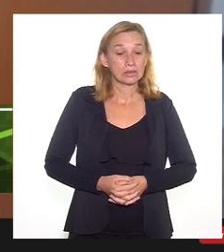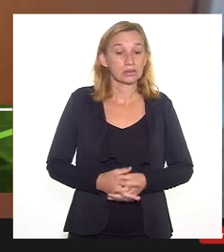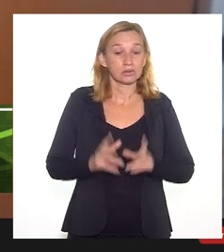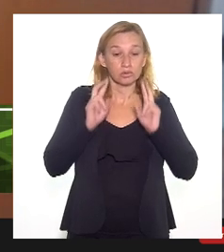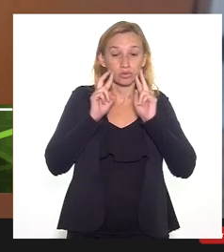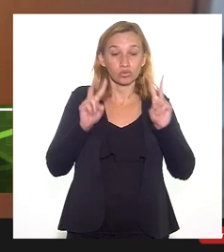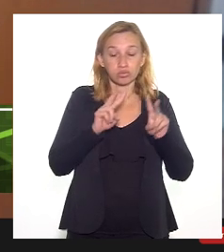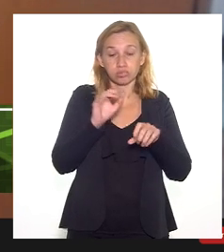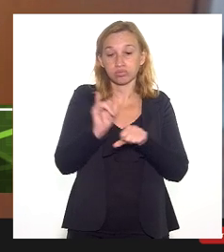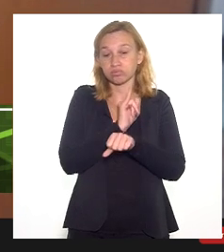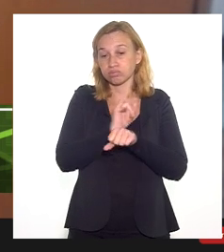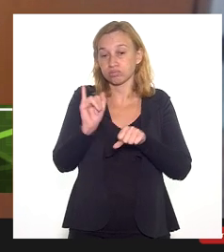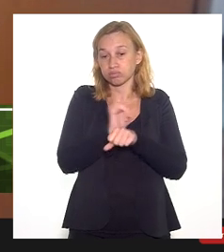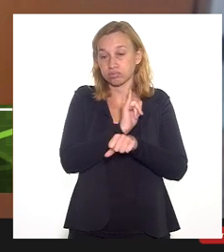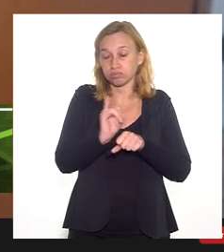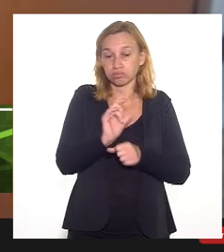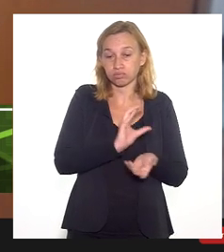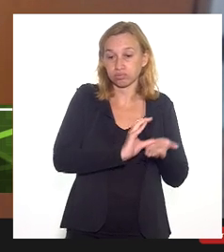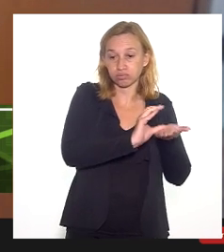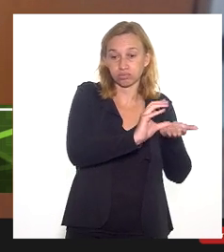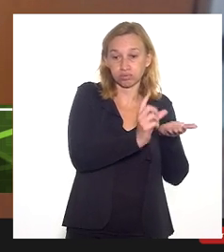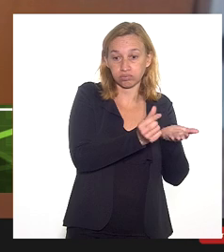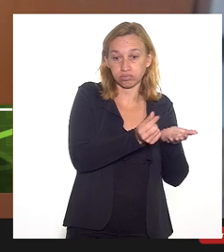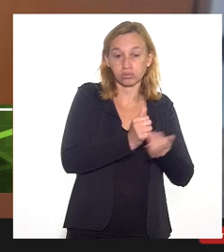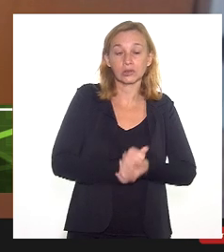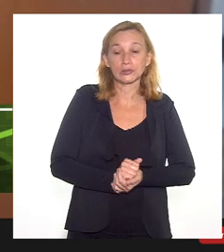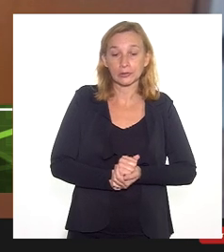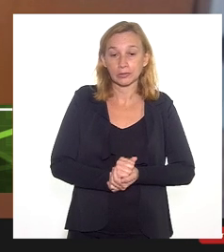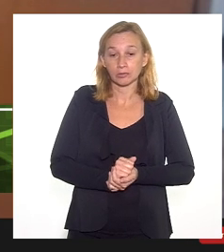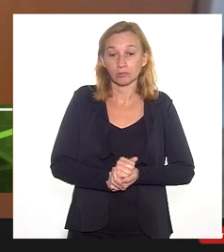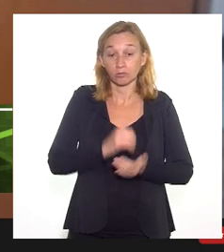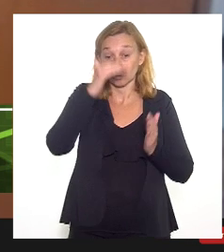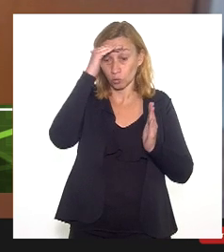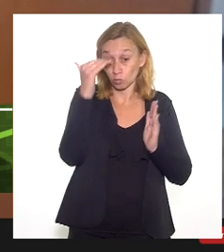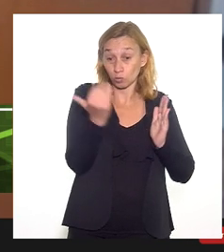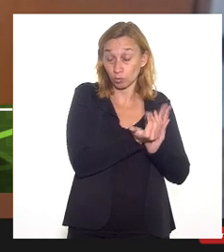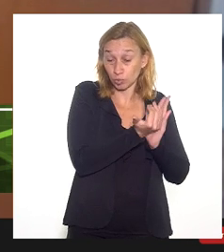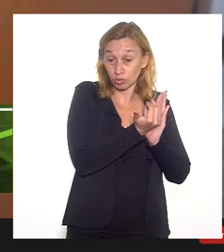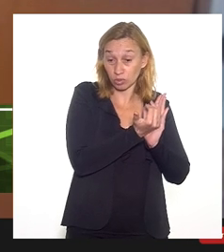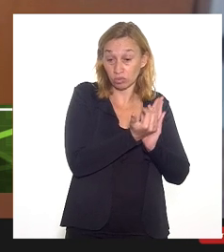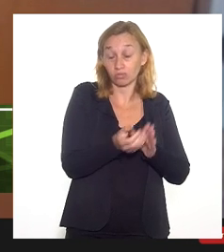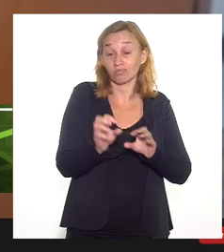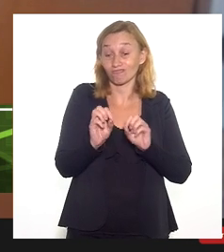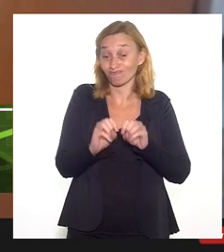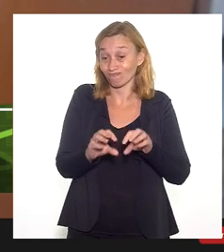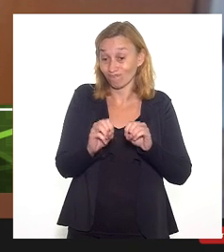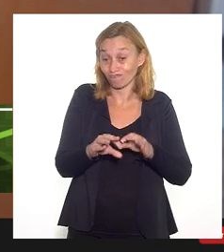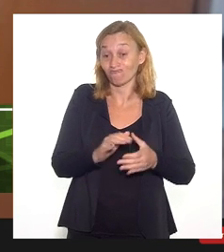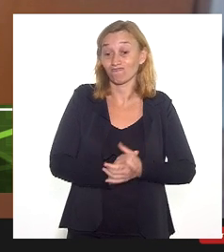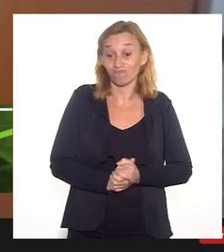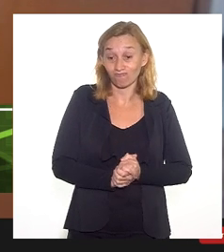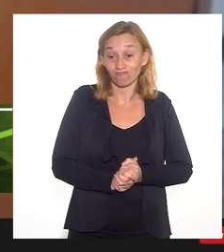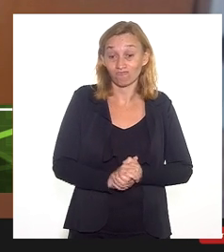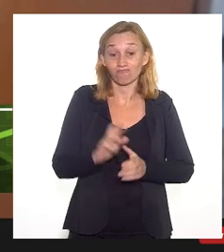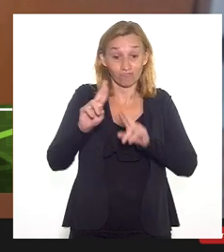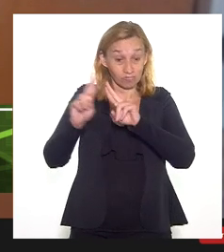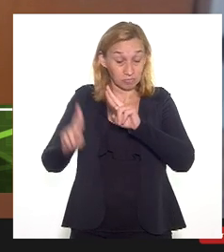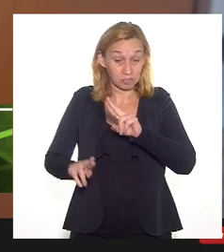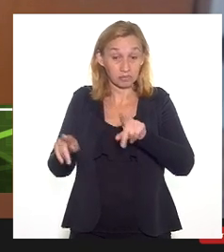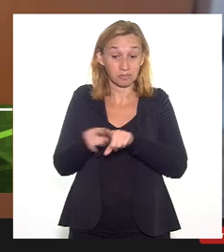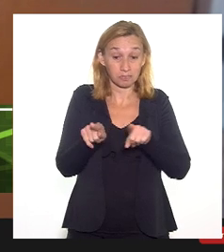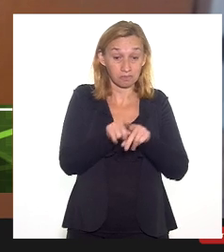planejamento financeiro, do ponto de vista do cumprimento do índice da educação, da qual a UERJ também é